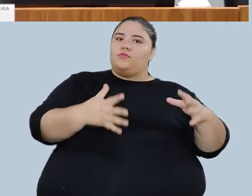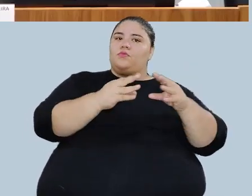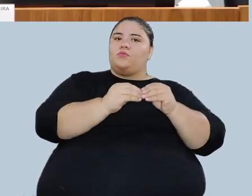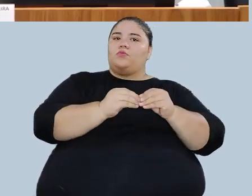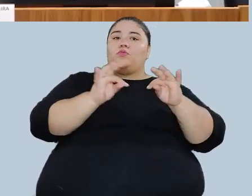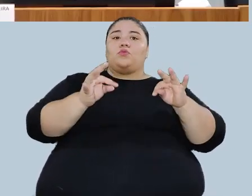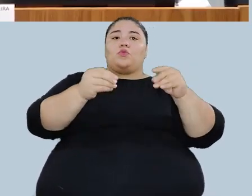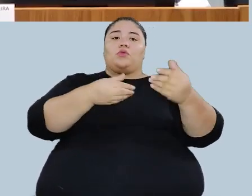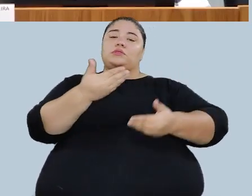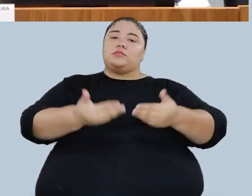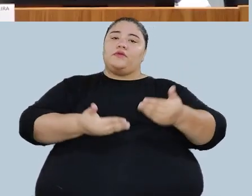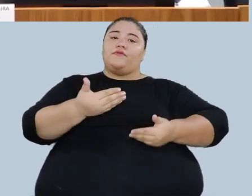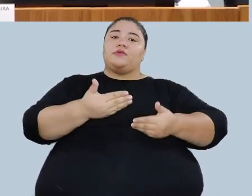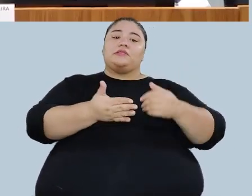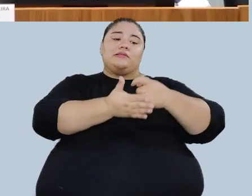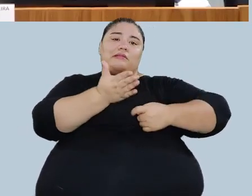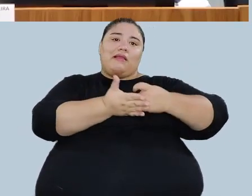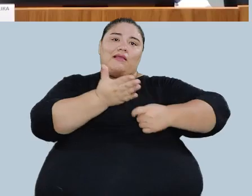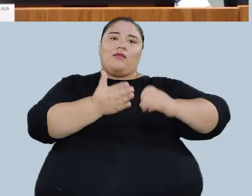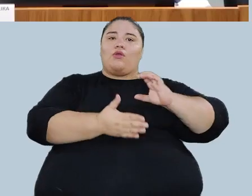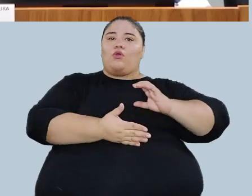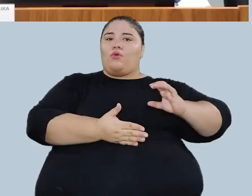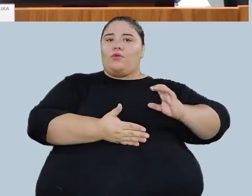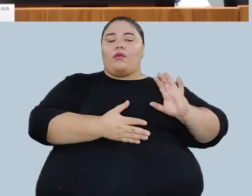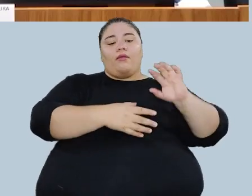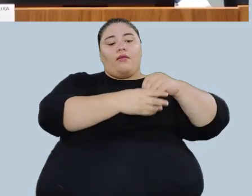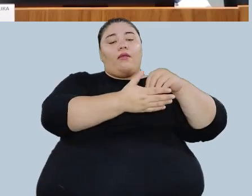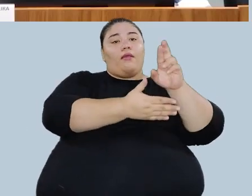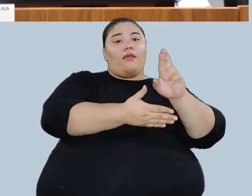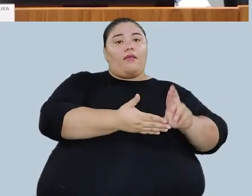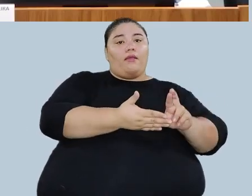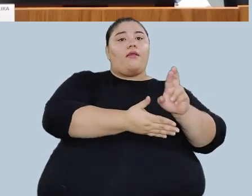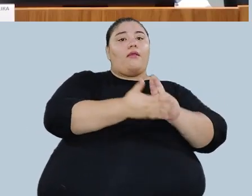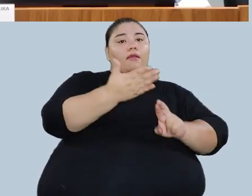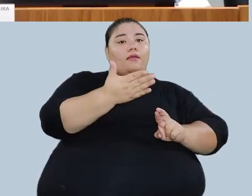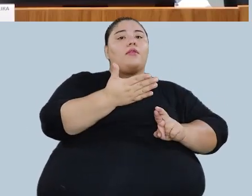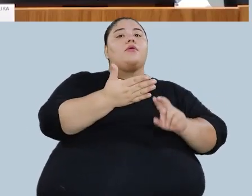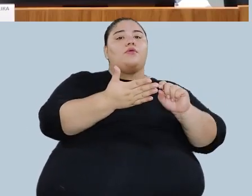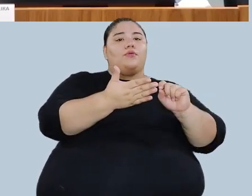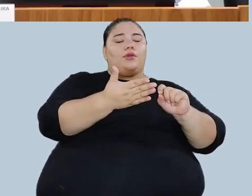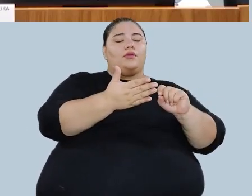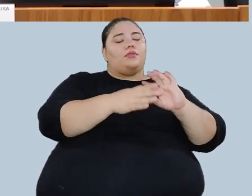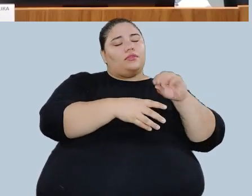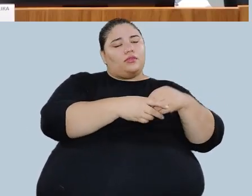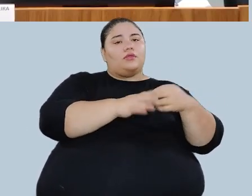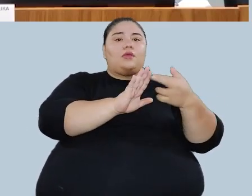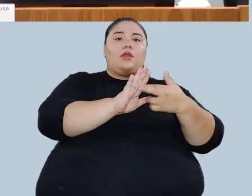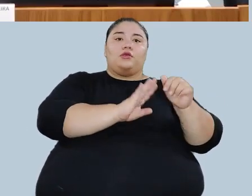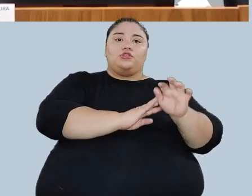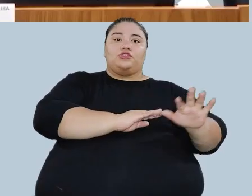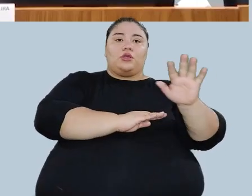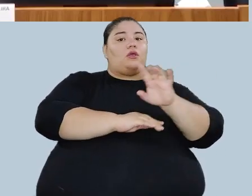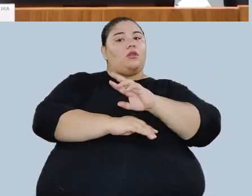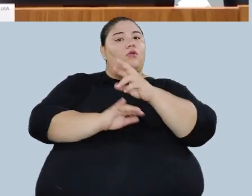todos os serviços remunerados por tarifas e comissões estarão no regime geral e não no regime especializado. Então, lógico